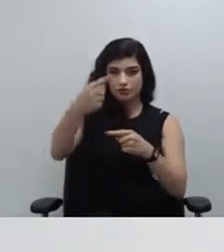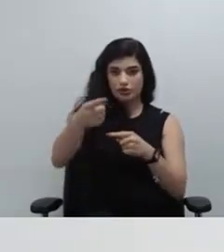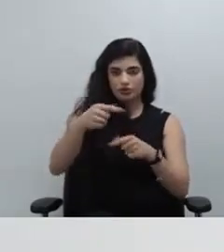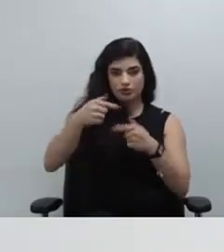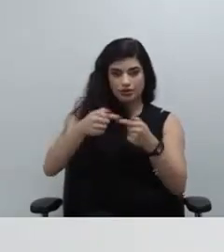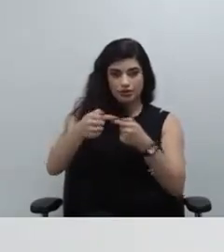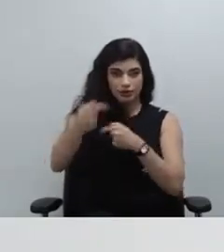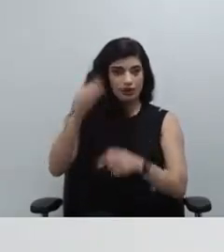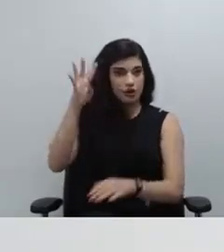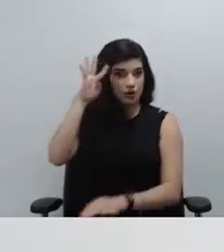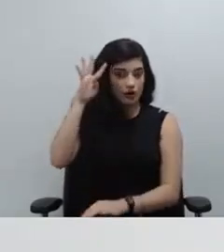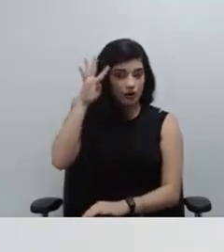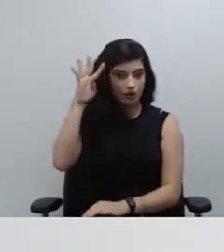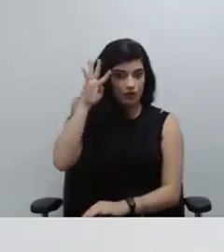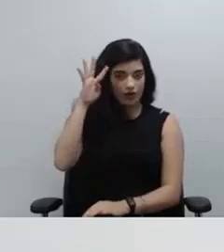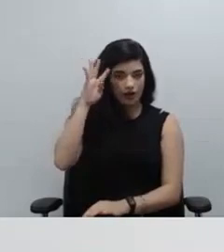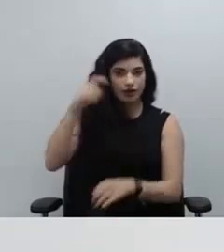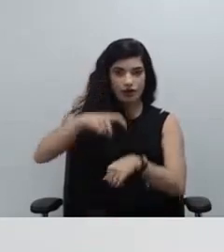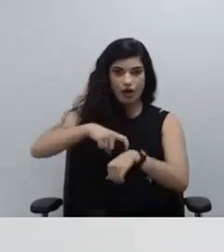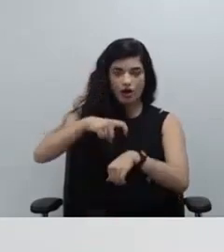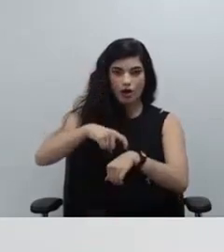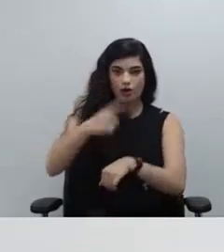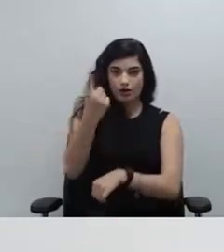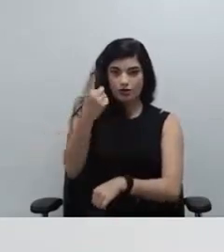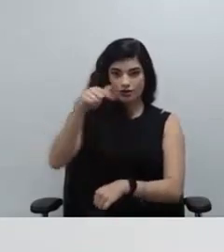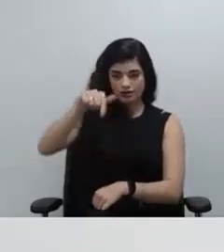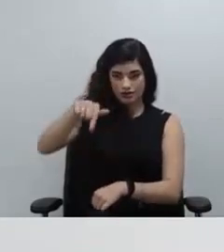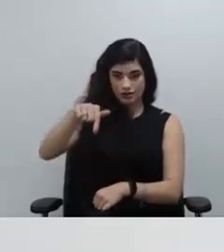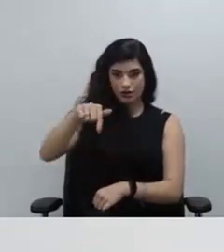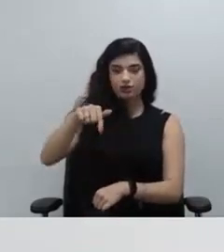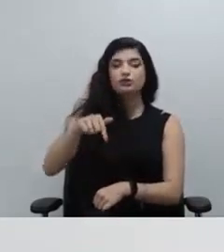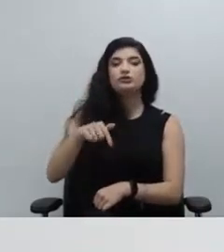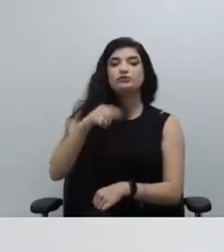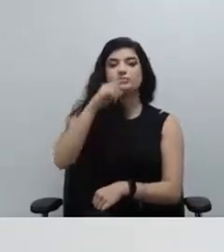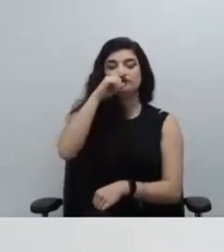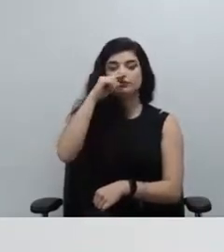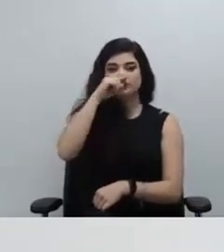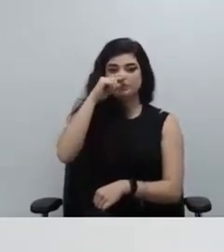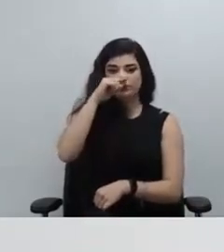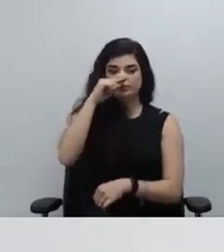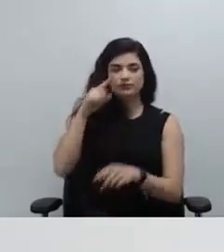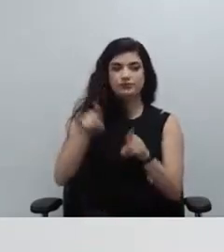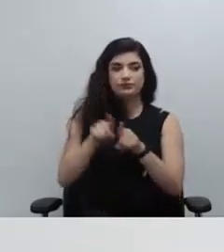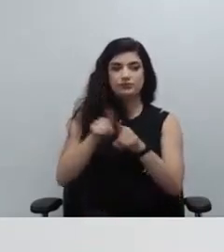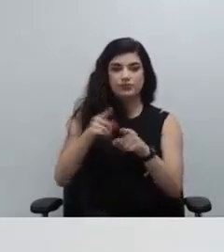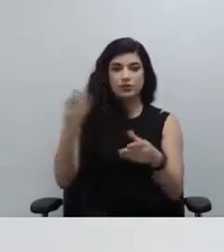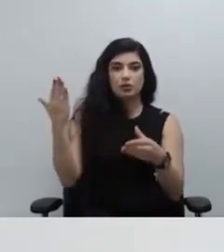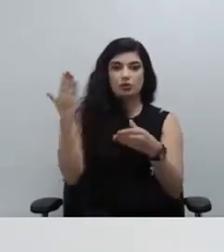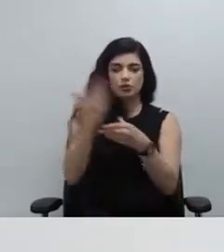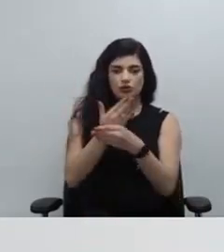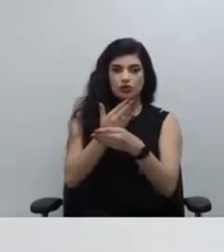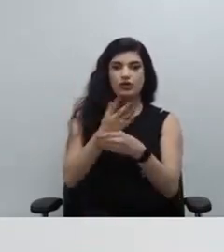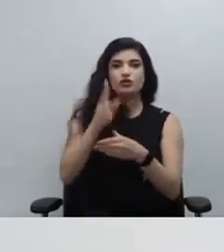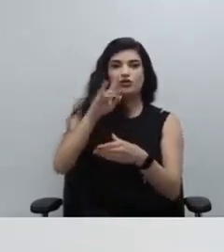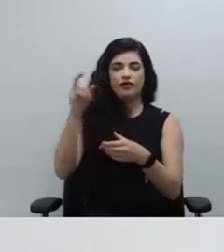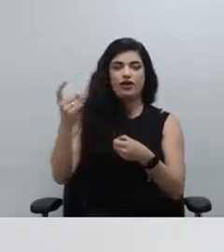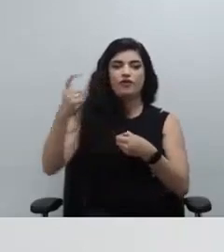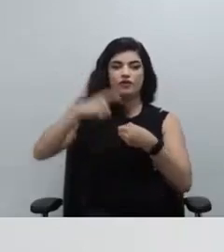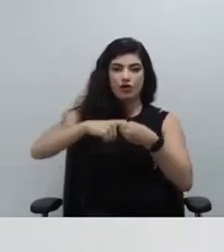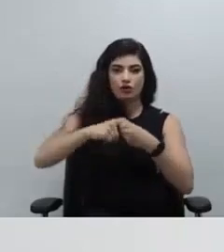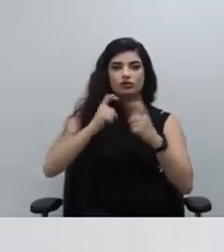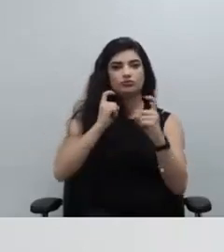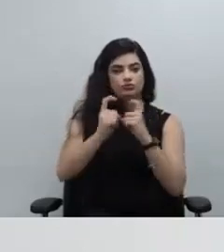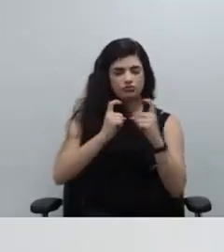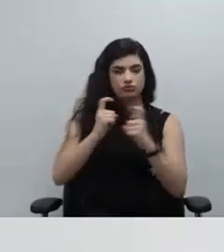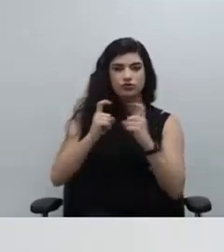na quarta-feira, às 17 horas, e esse processo retorna à pauta em consenso